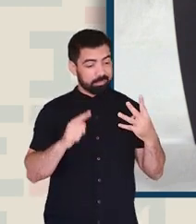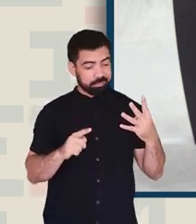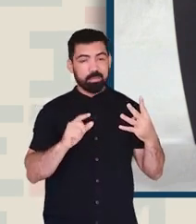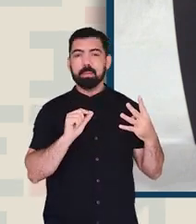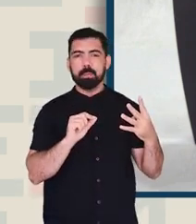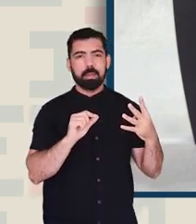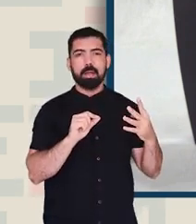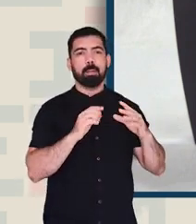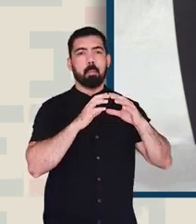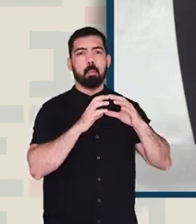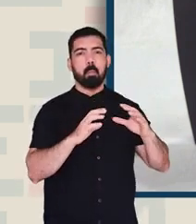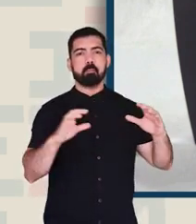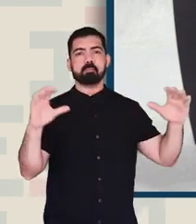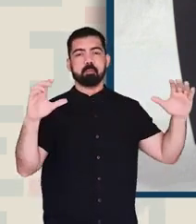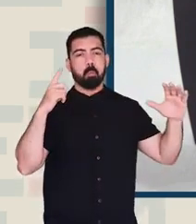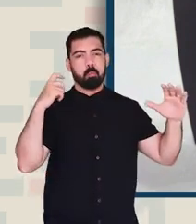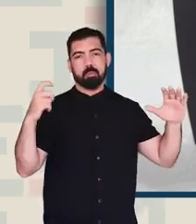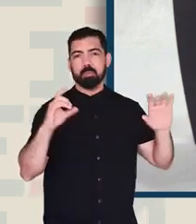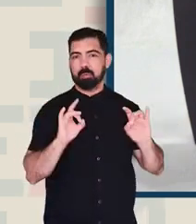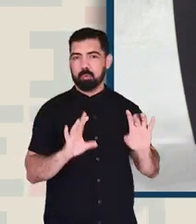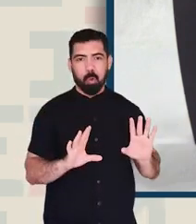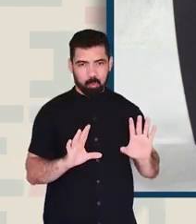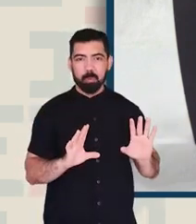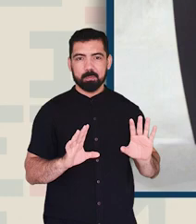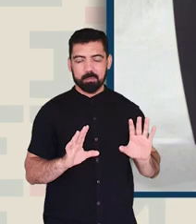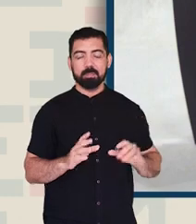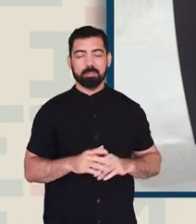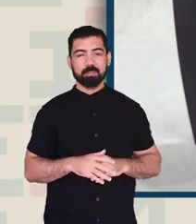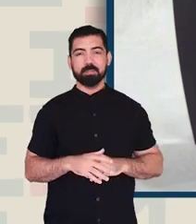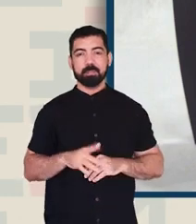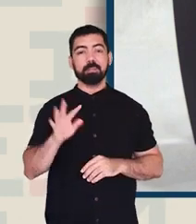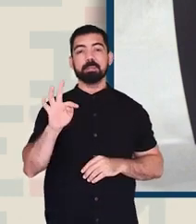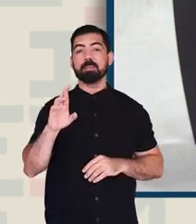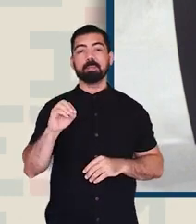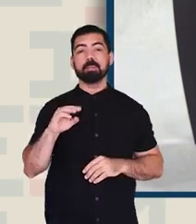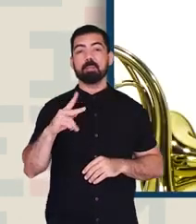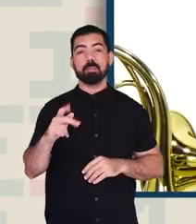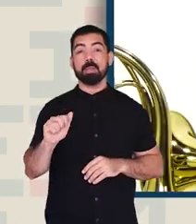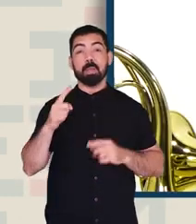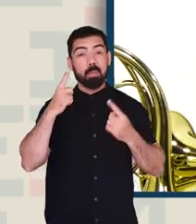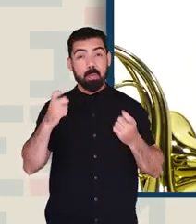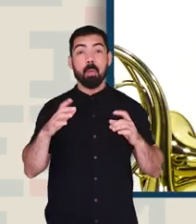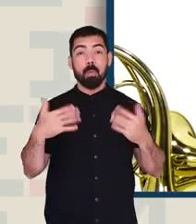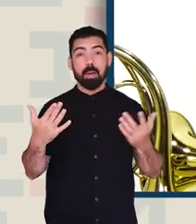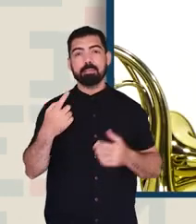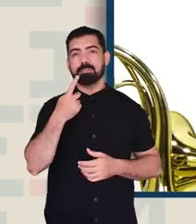eles são nada mais do que amplificadores de som. Esse é o som da trompa.